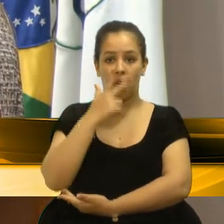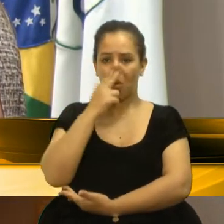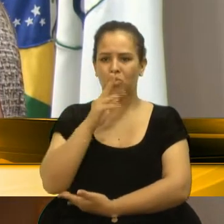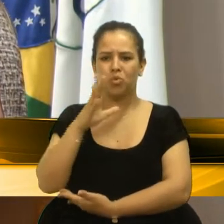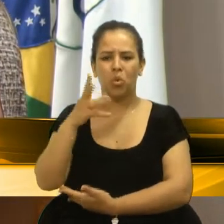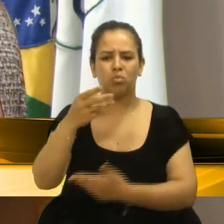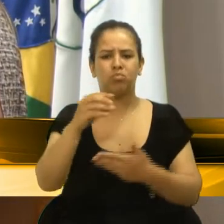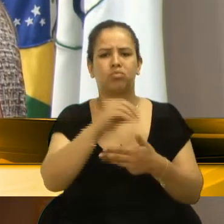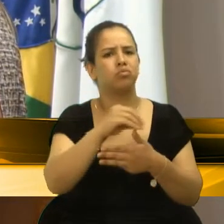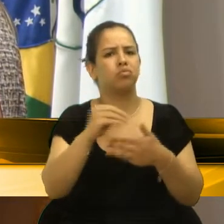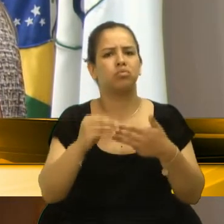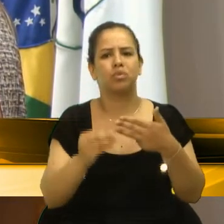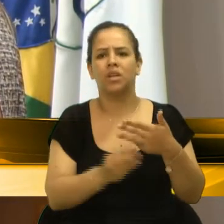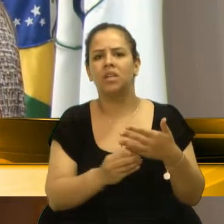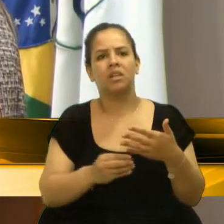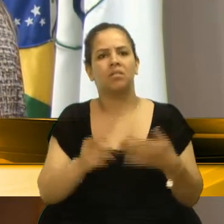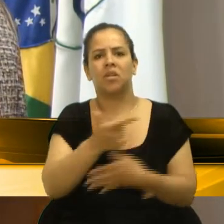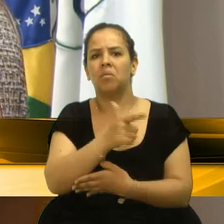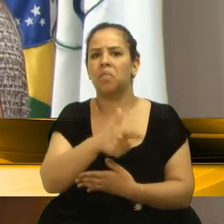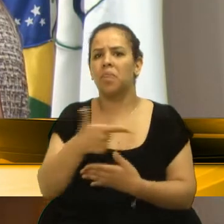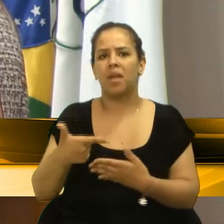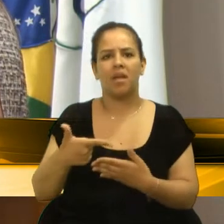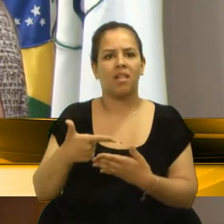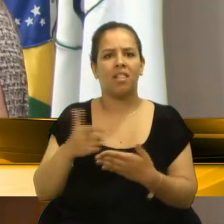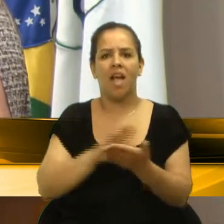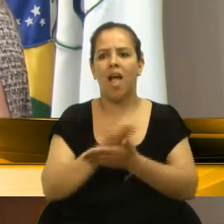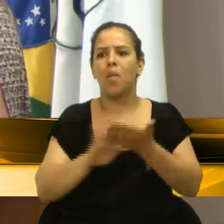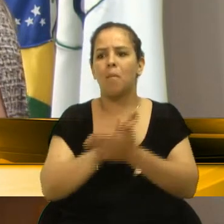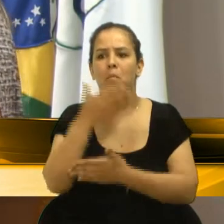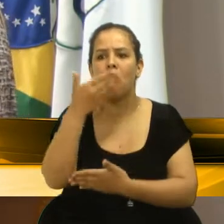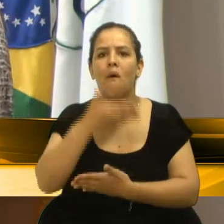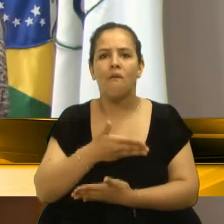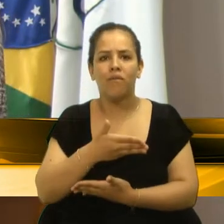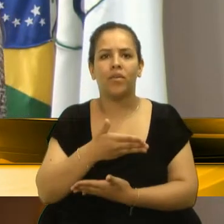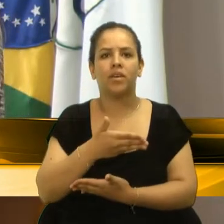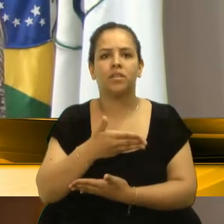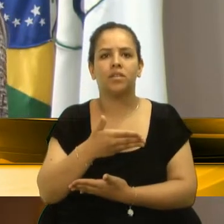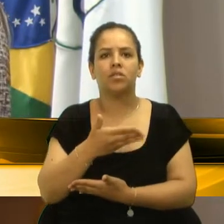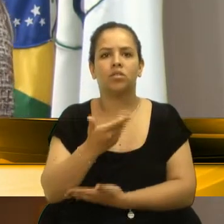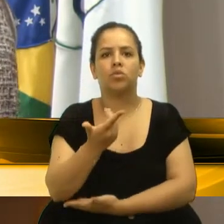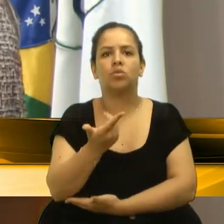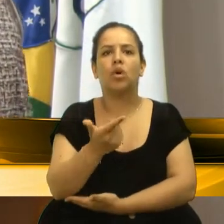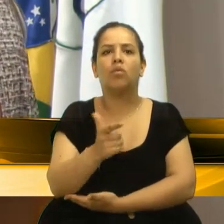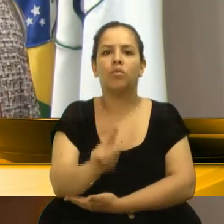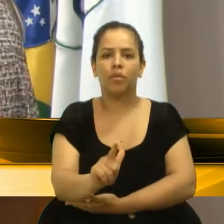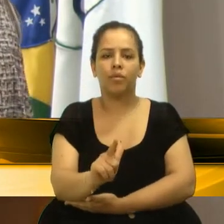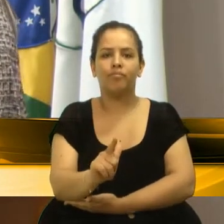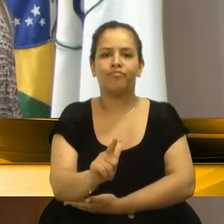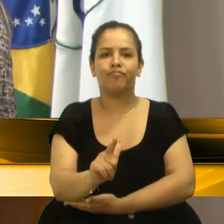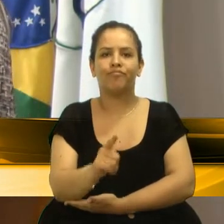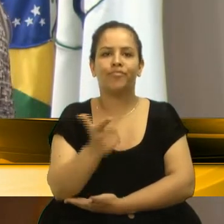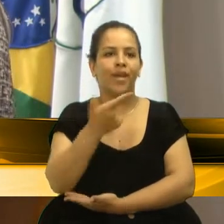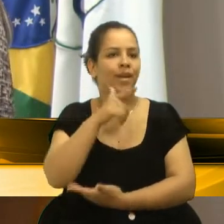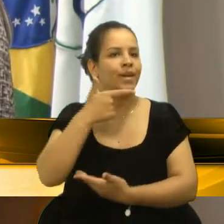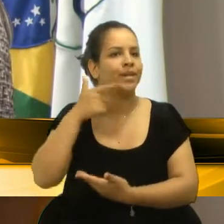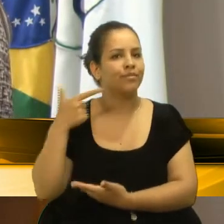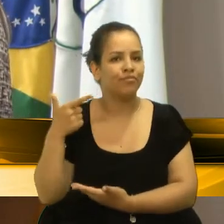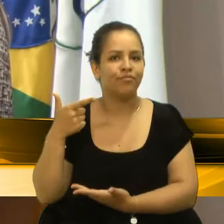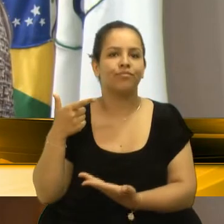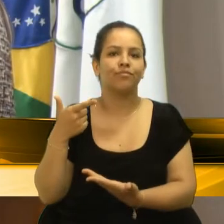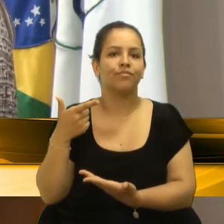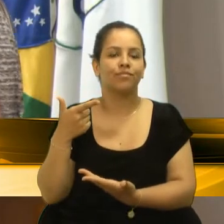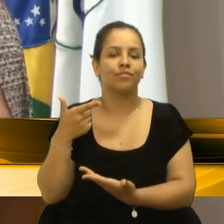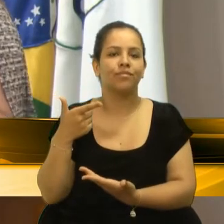há provas, baseou-se novamente o nosso hilário denunciante em